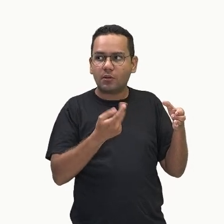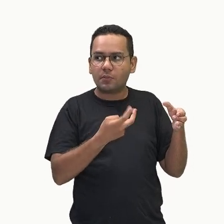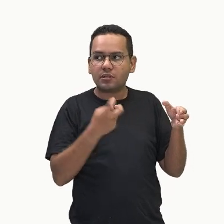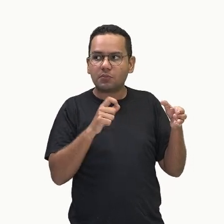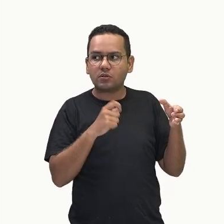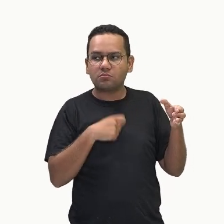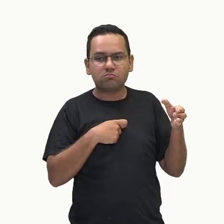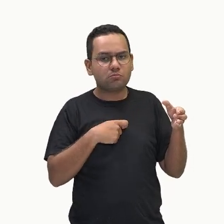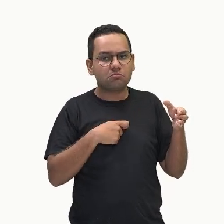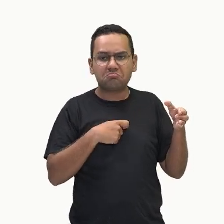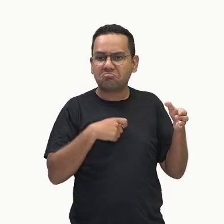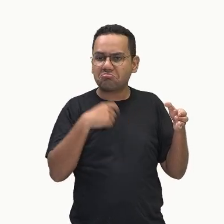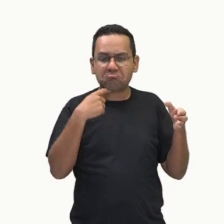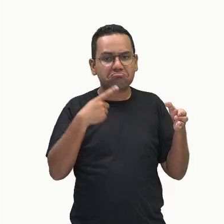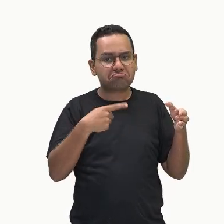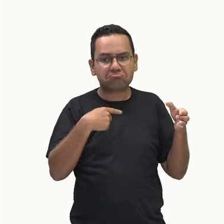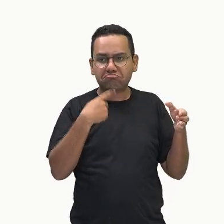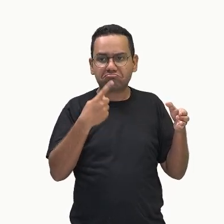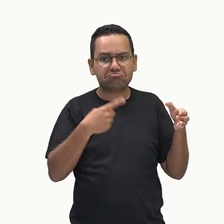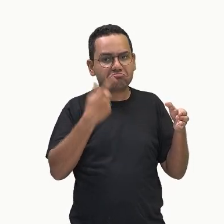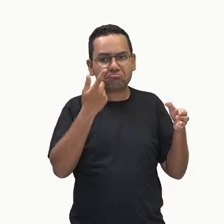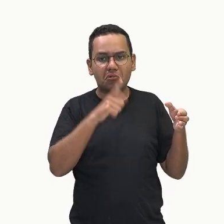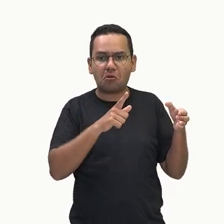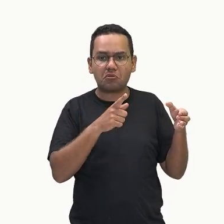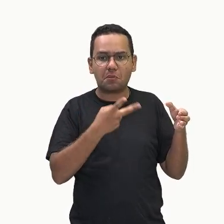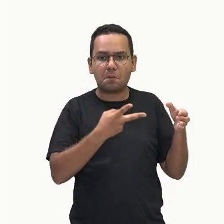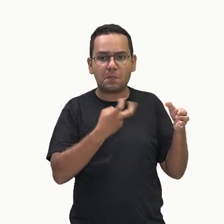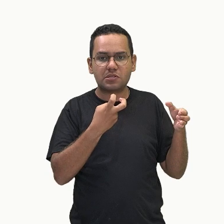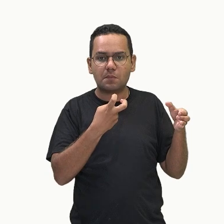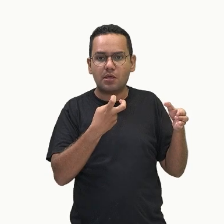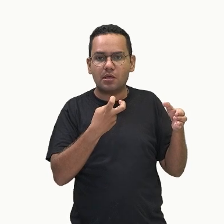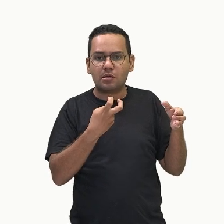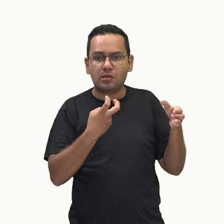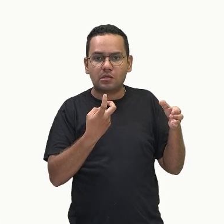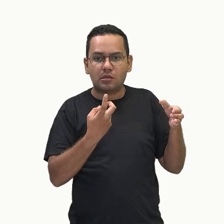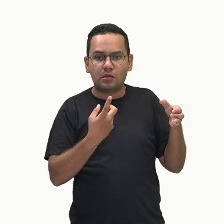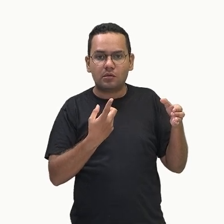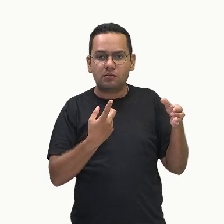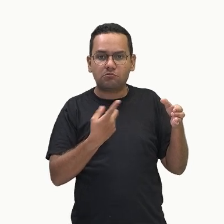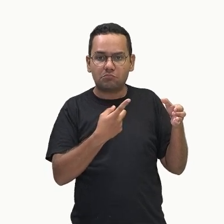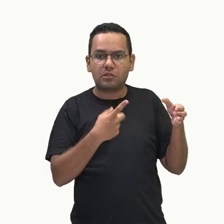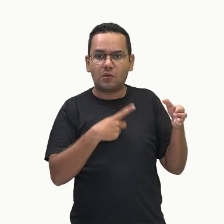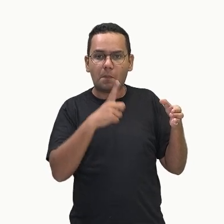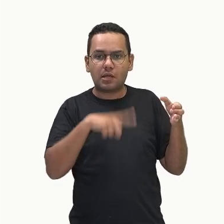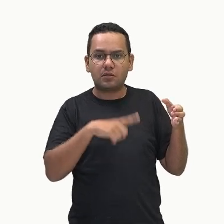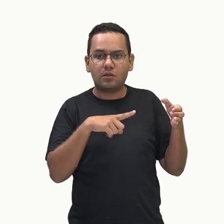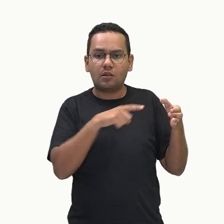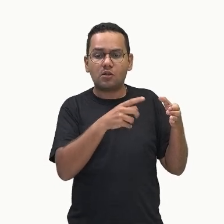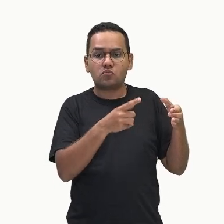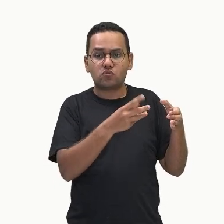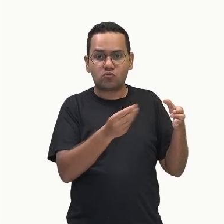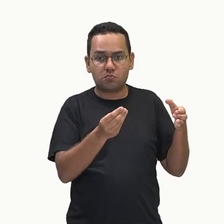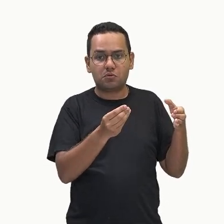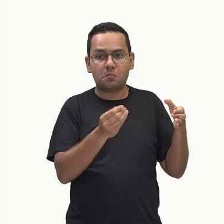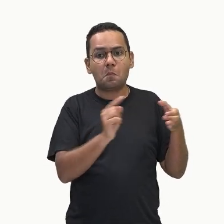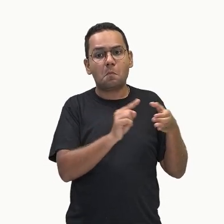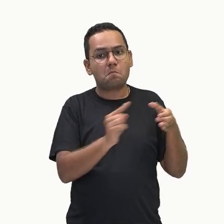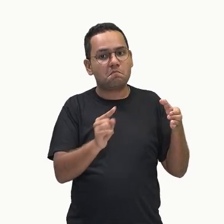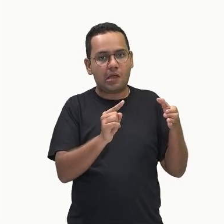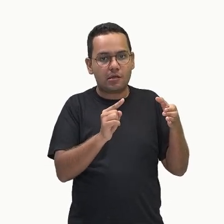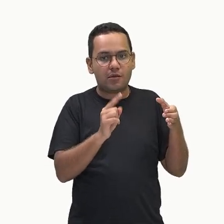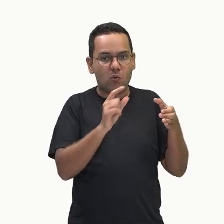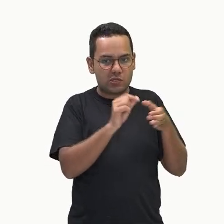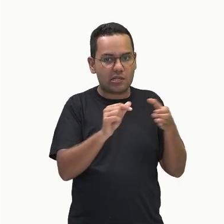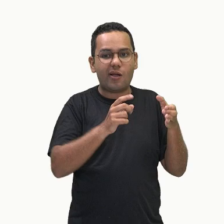você não vai conseguir distinguir, você não vai conseguir perceber a presença do sal. Ele vai desaparecer, mas ele vai continuar